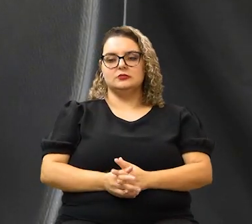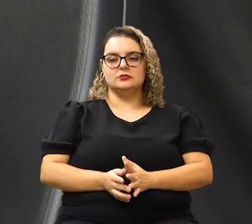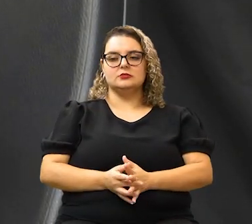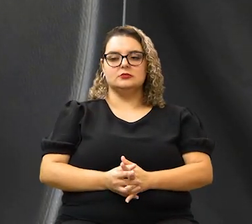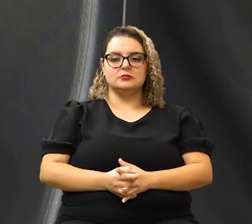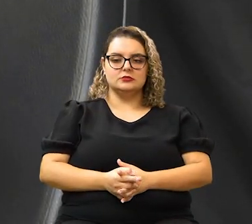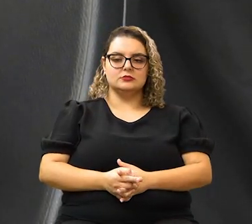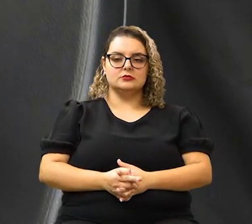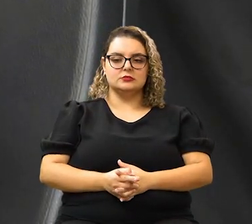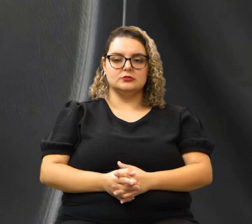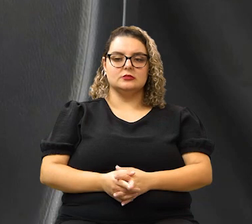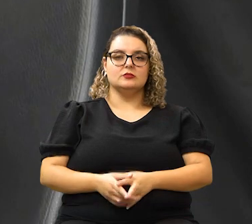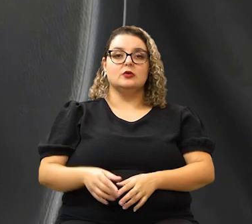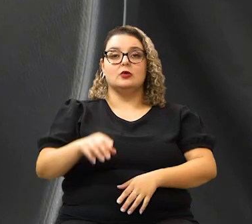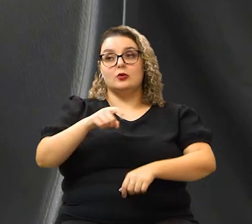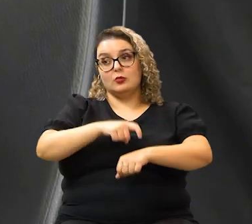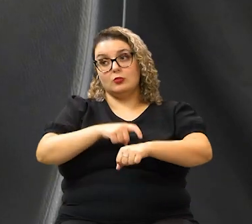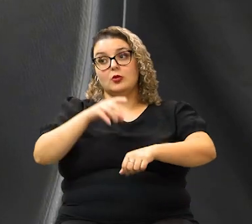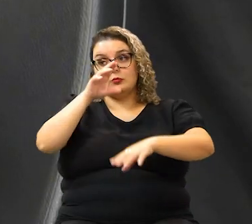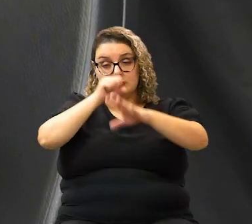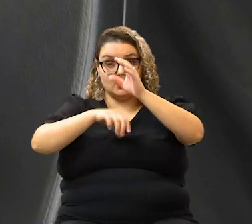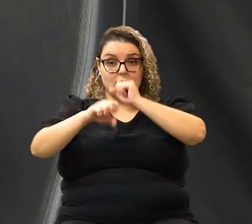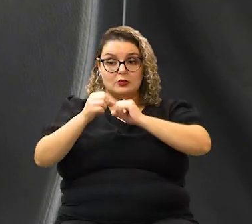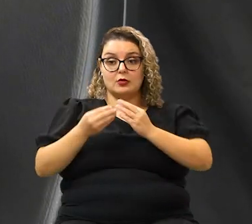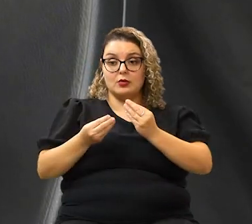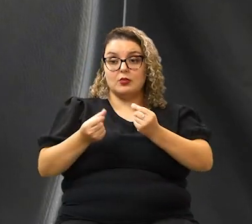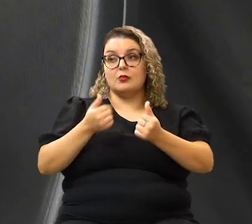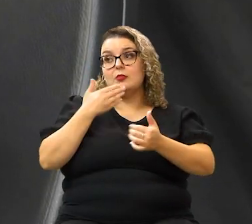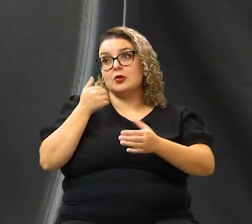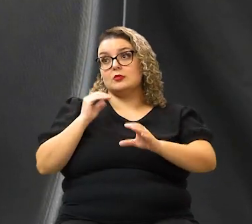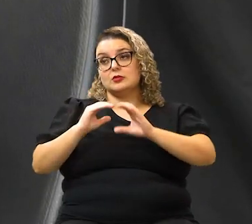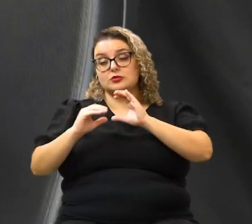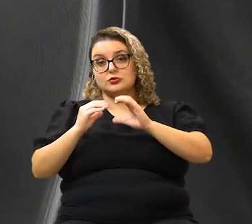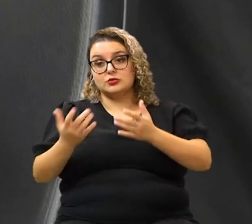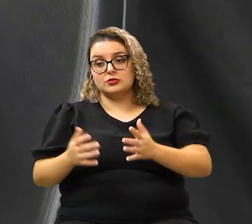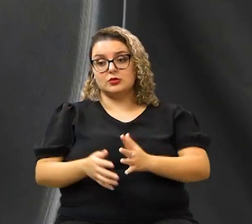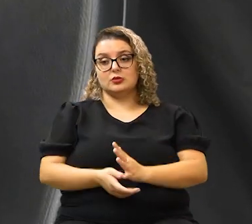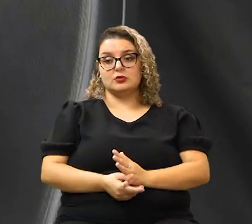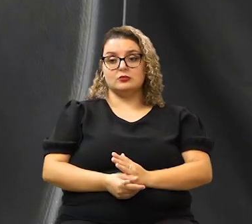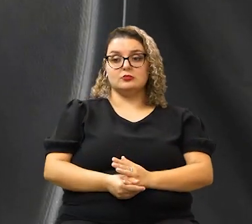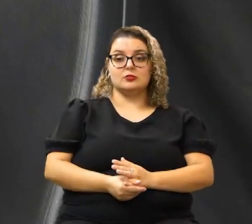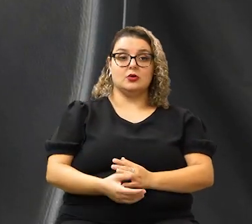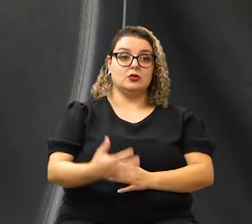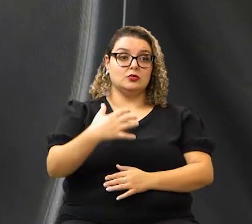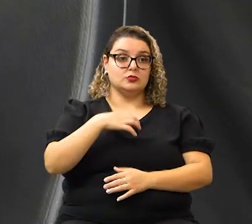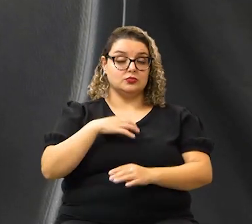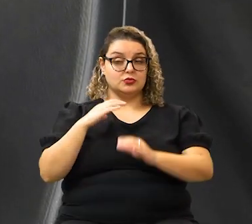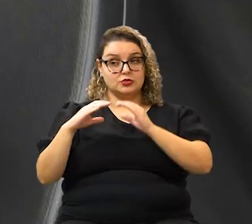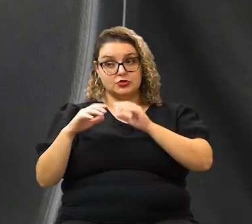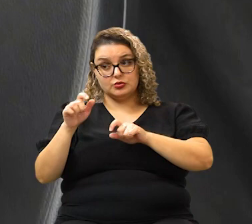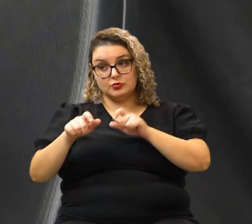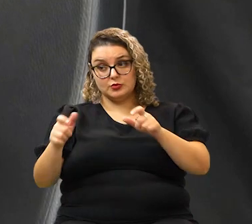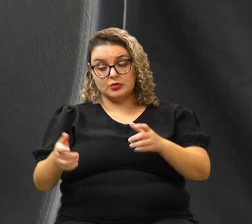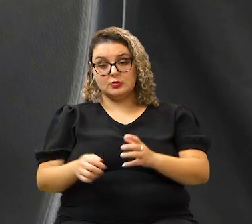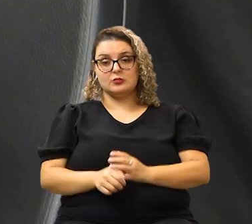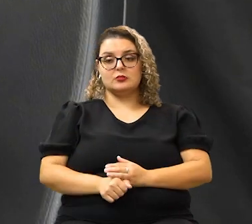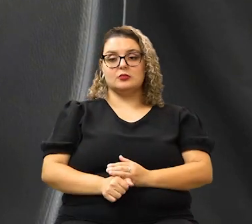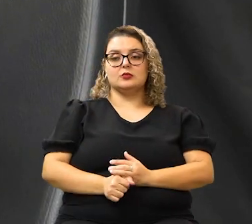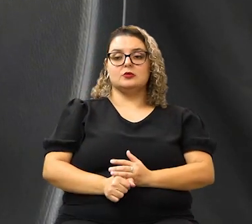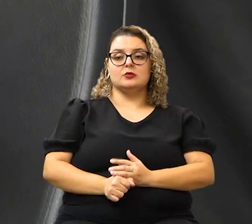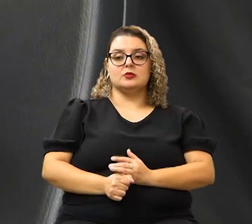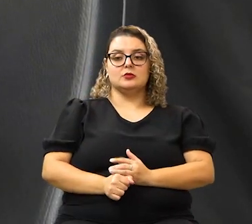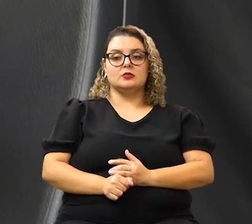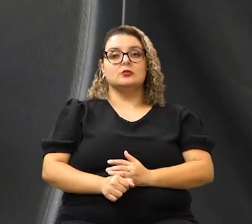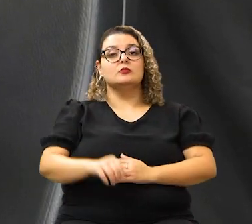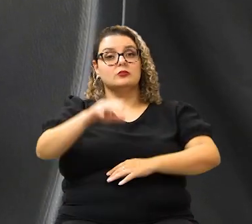aprimorar o jeito de comunicar com as pessoas. Foi um aprendizado muito grande, fazendo home office, né? Então também com toda